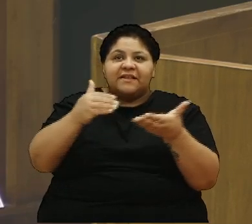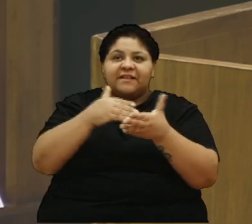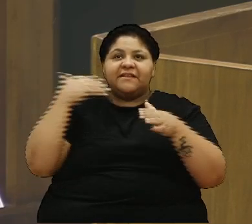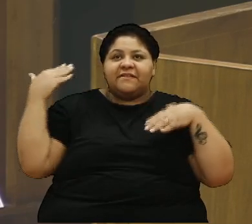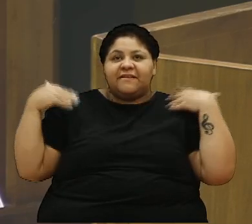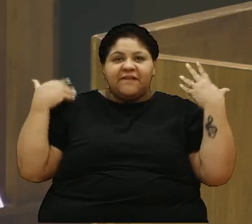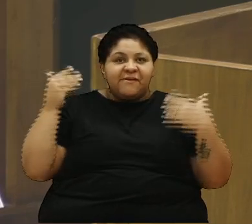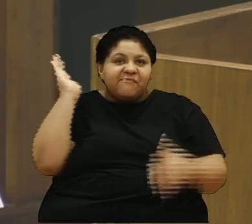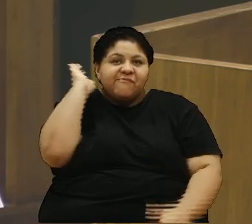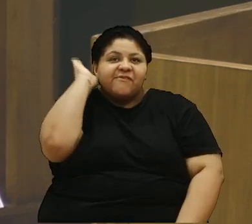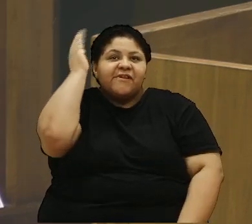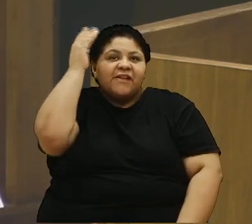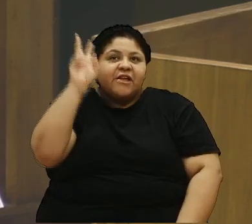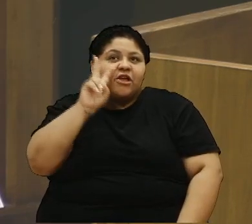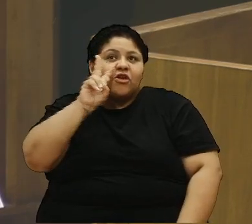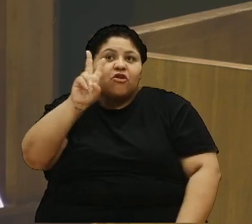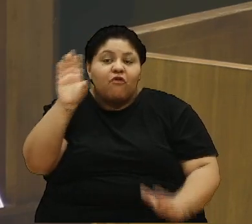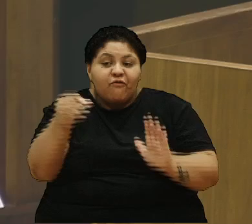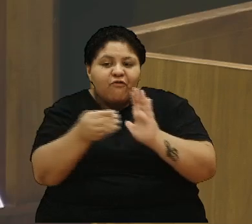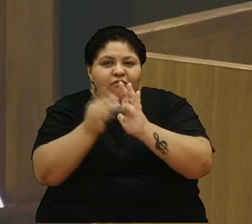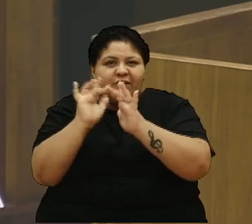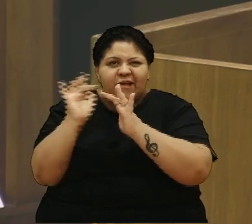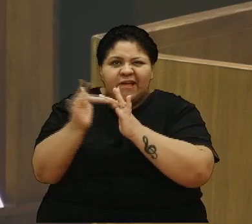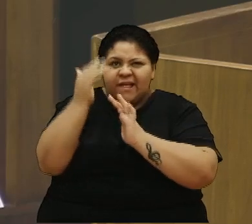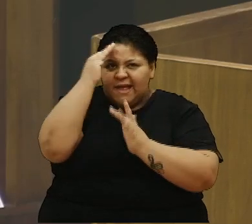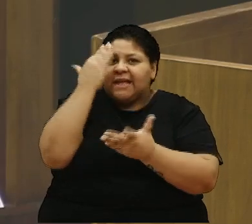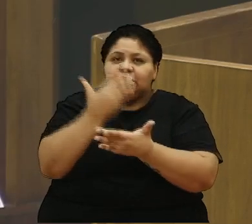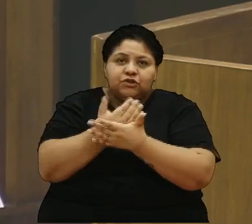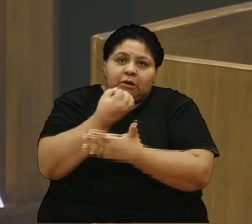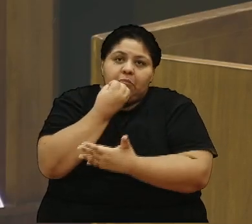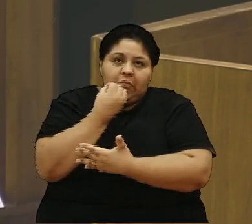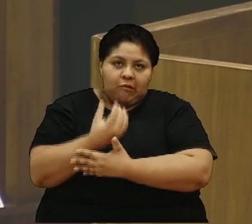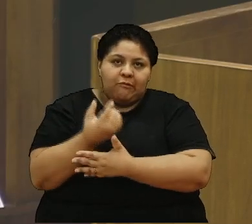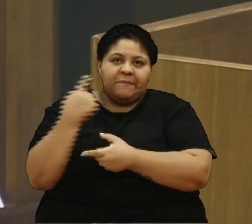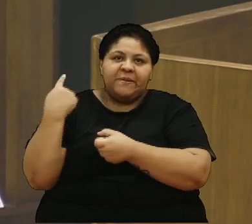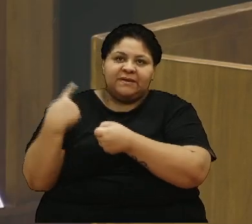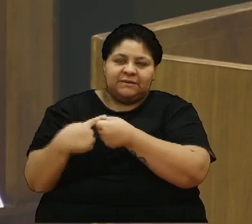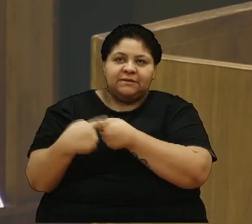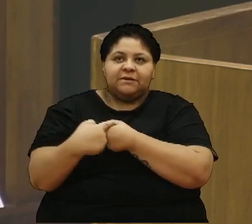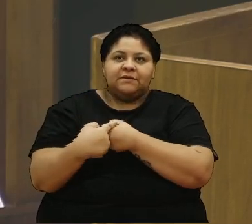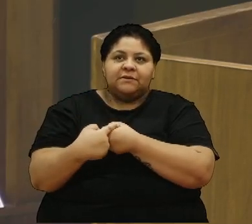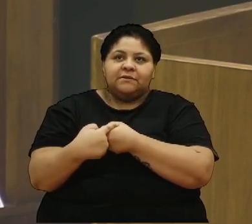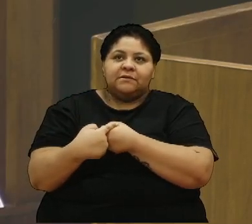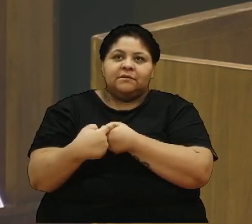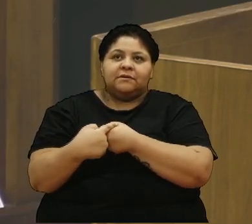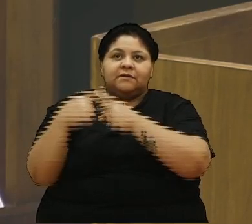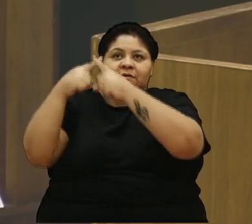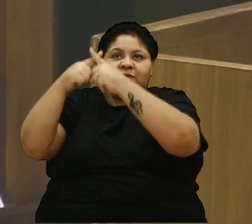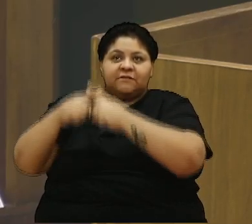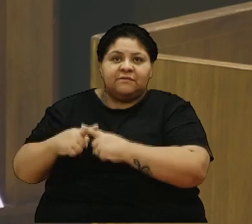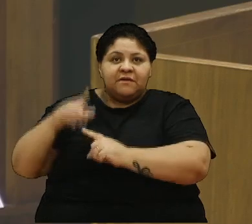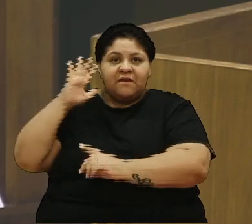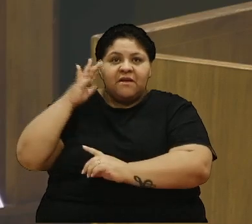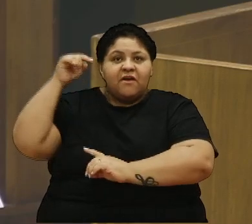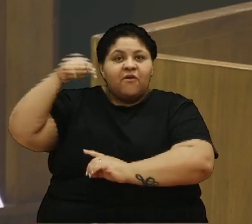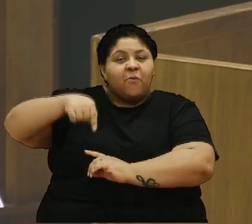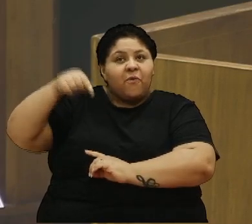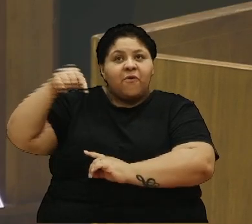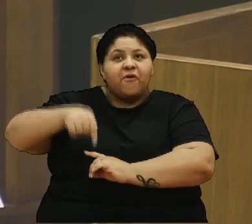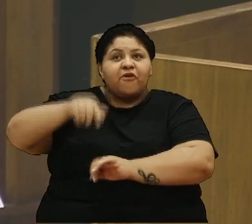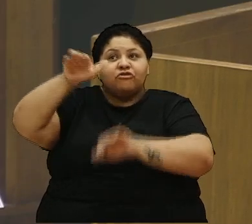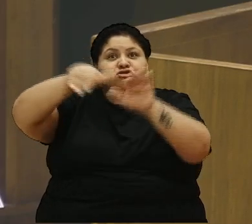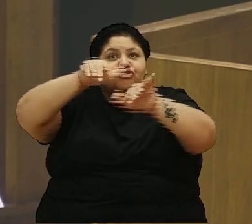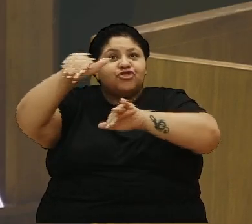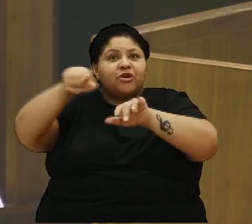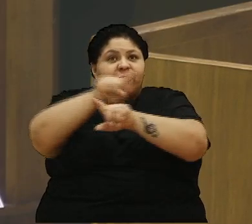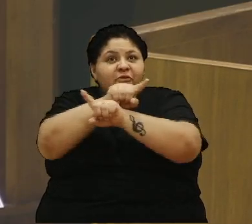Felipe Grimelmaier, que eu vi uma postagem muito legal, acredito que isso é bom para a cidade, que é um campeonato que vai rolar aqui, então eu deixo aqui o convite para